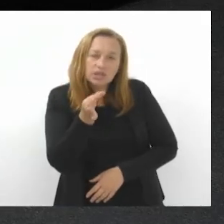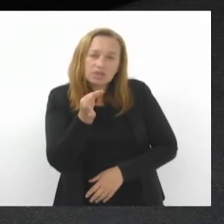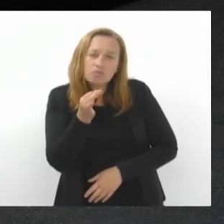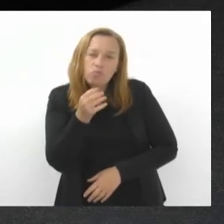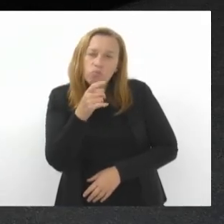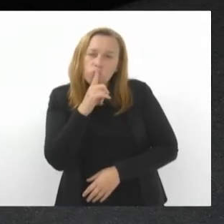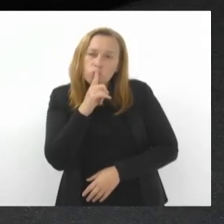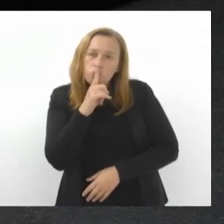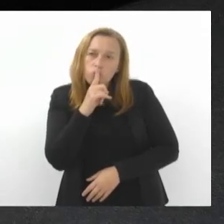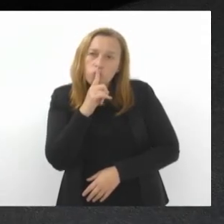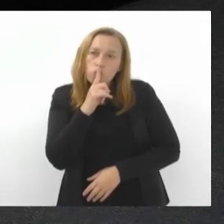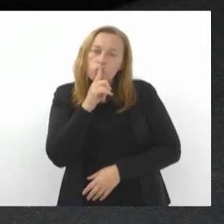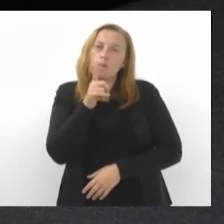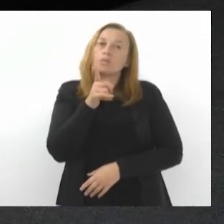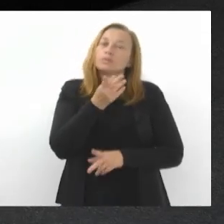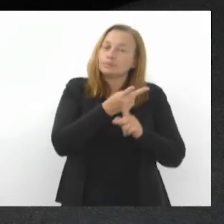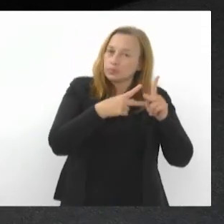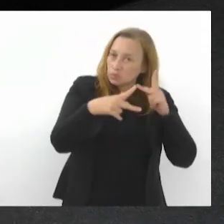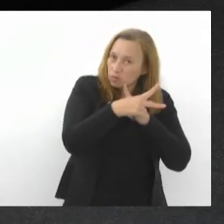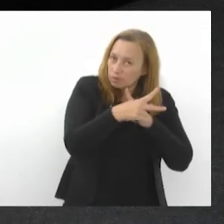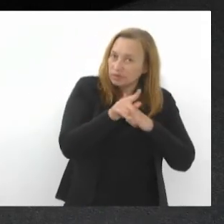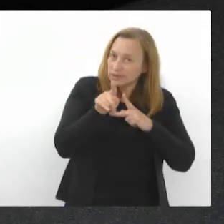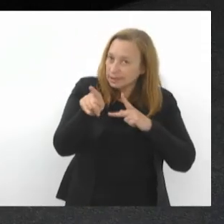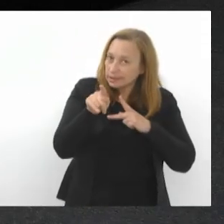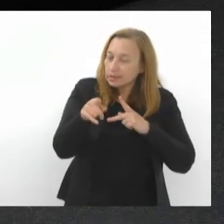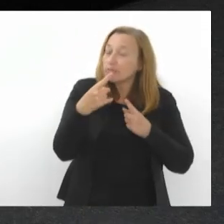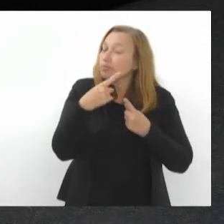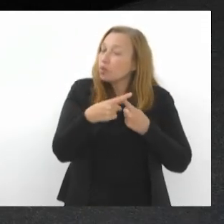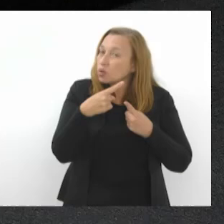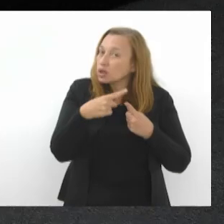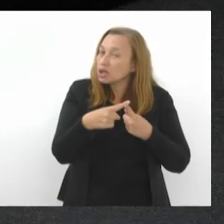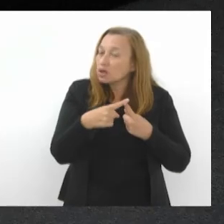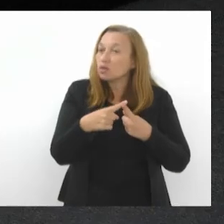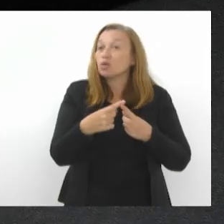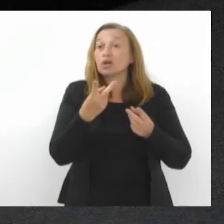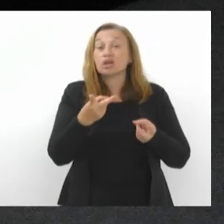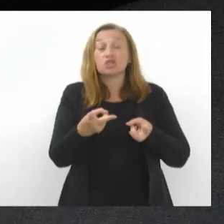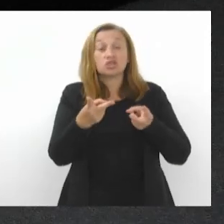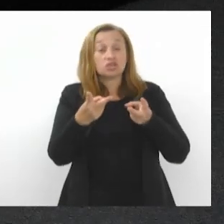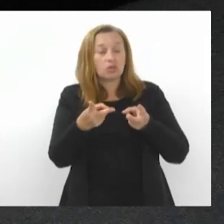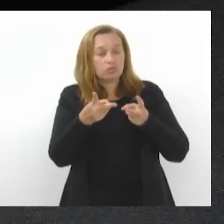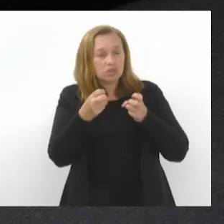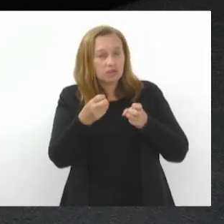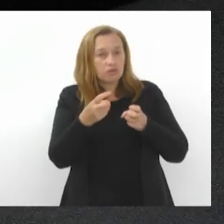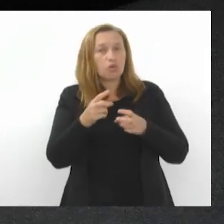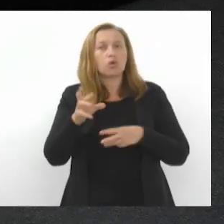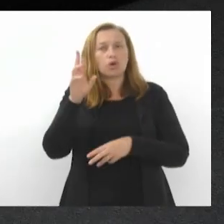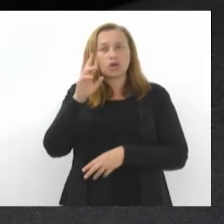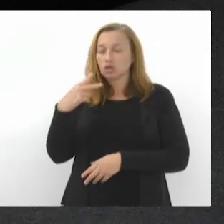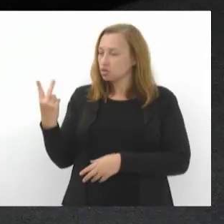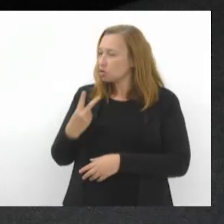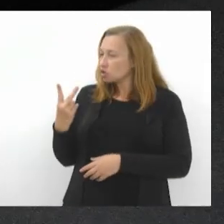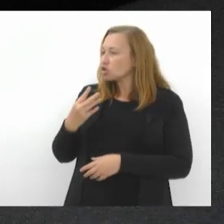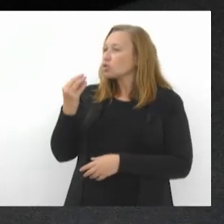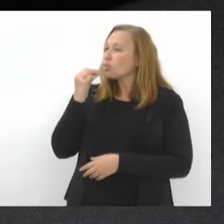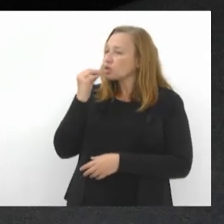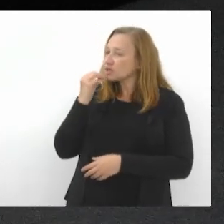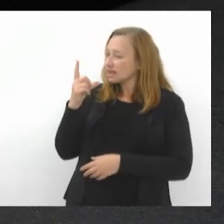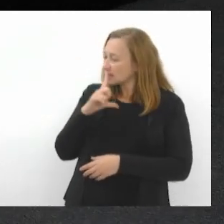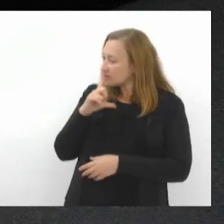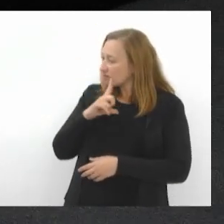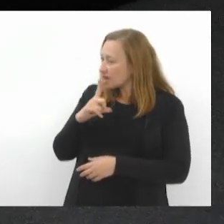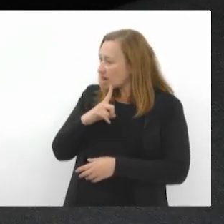do Fundo do Rio Previdência. Porque o que a gente assistiu, e Vossa Excelência e eu tivemos a oportunidade